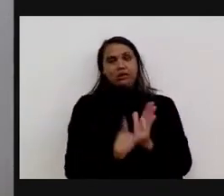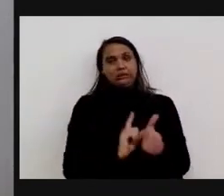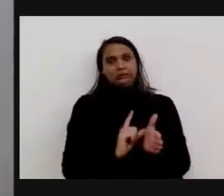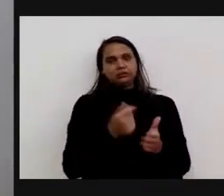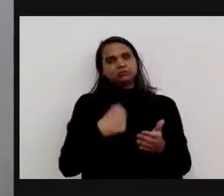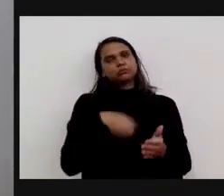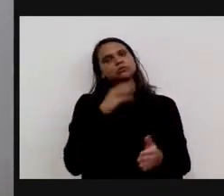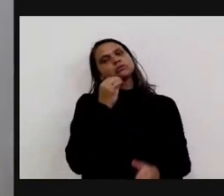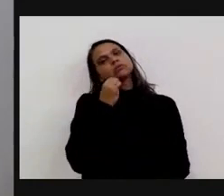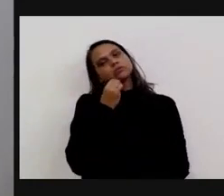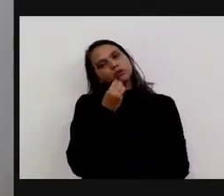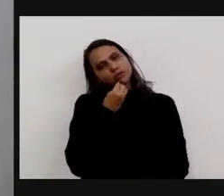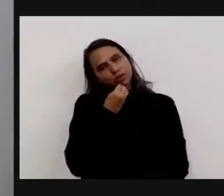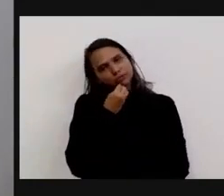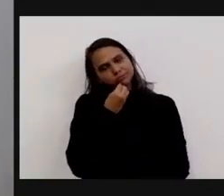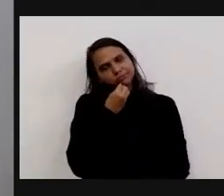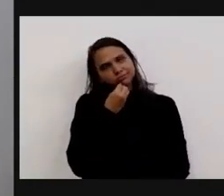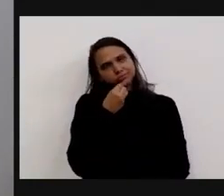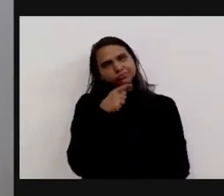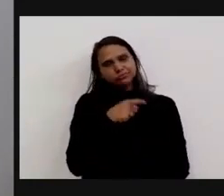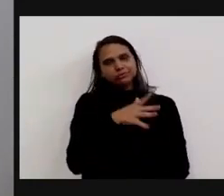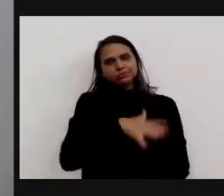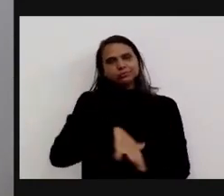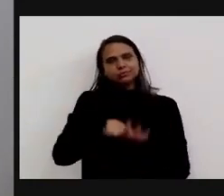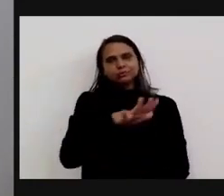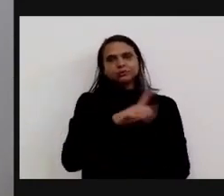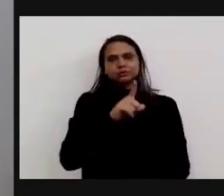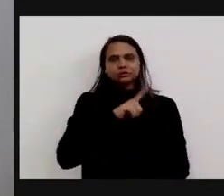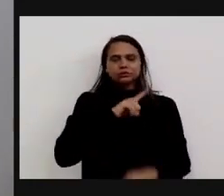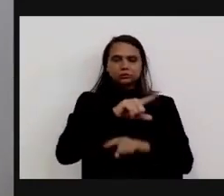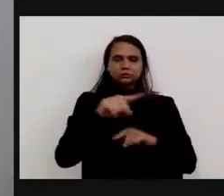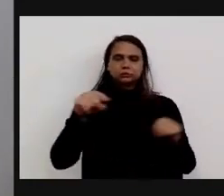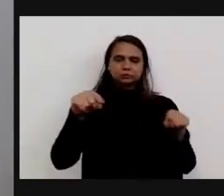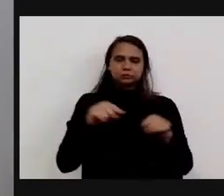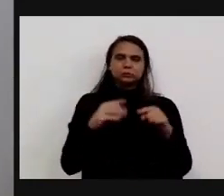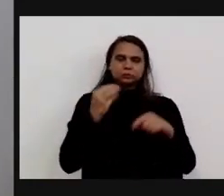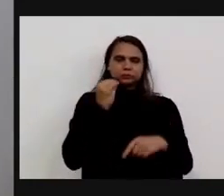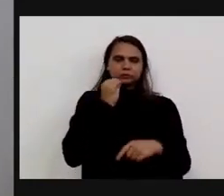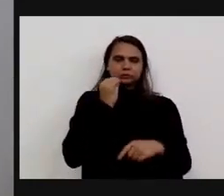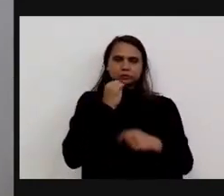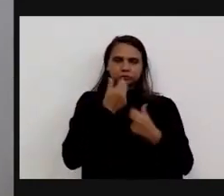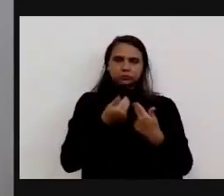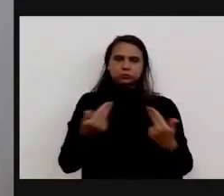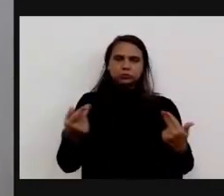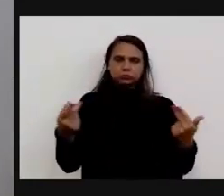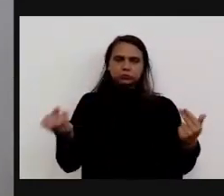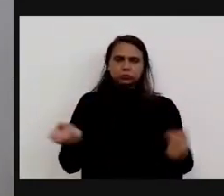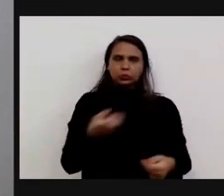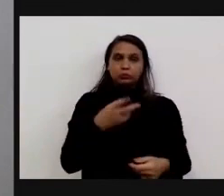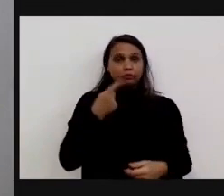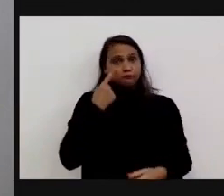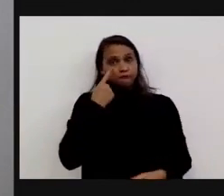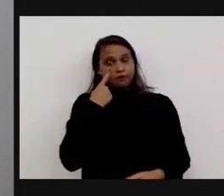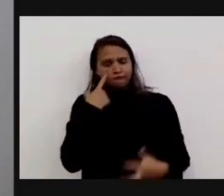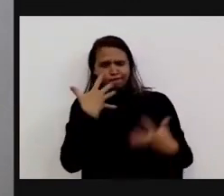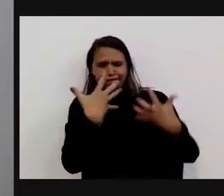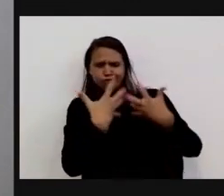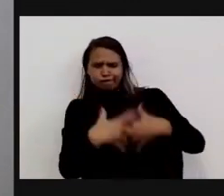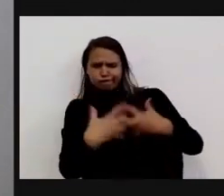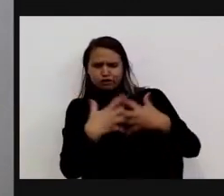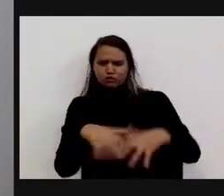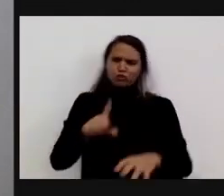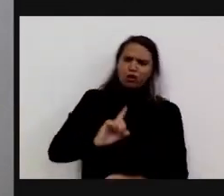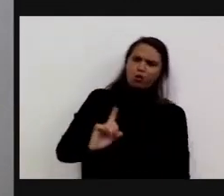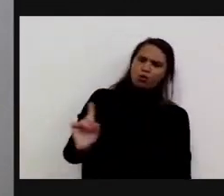Então eu acho que esse tipo de ambiência onde a gente tem espaço para testar coisas novas e ver se funciona ou não é